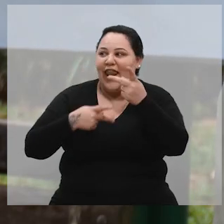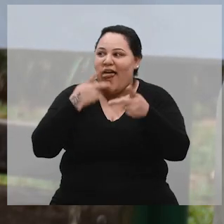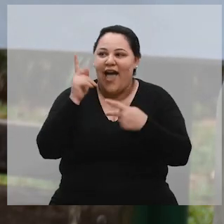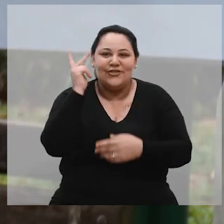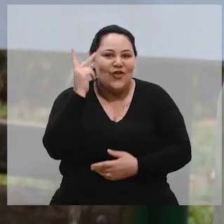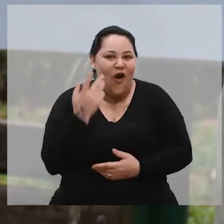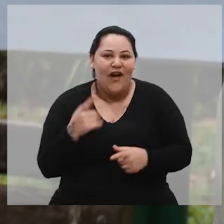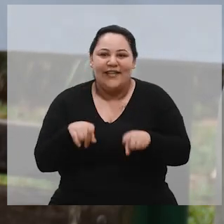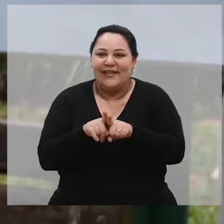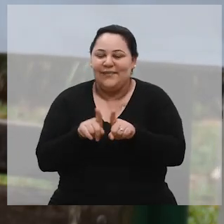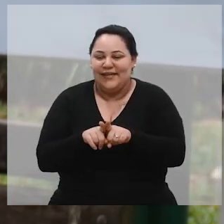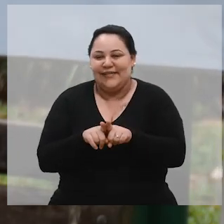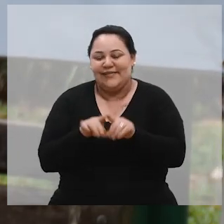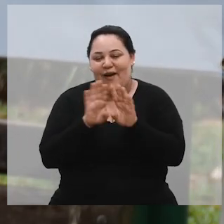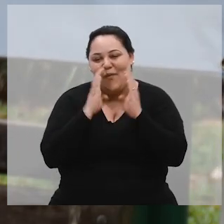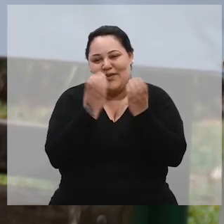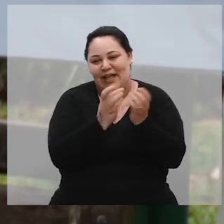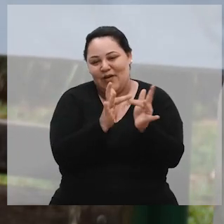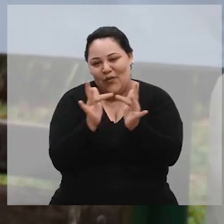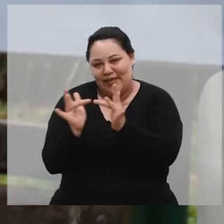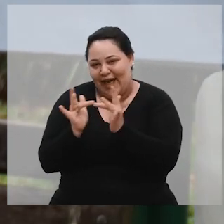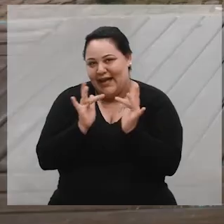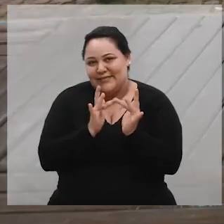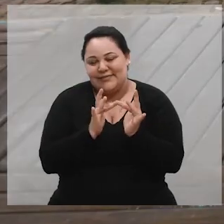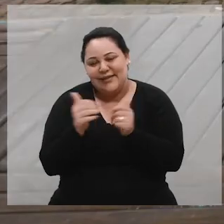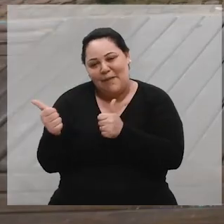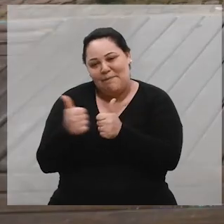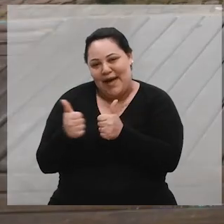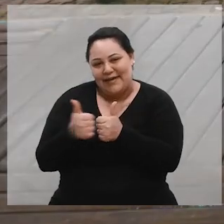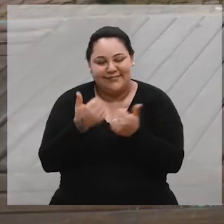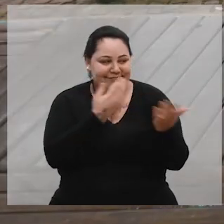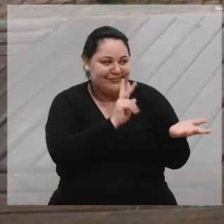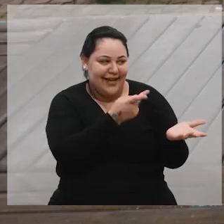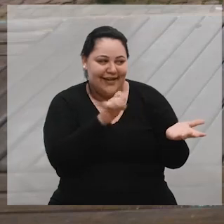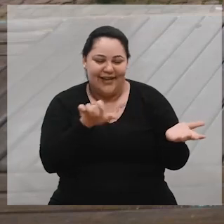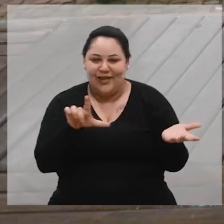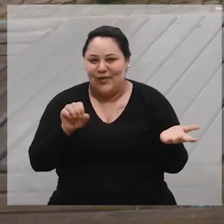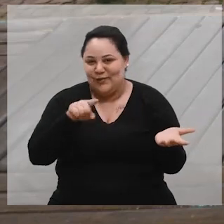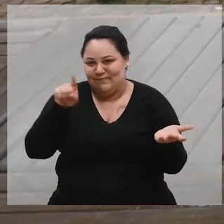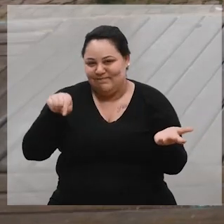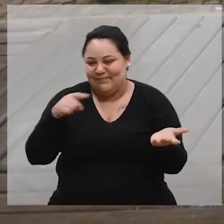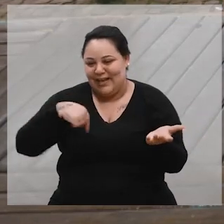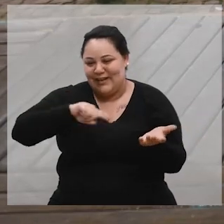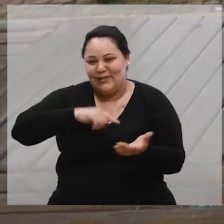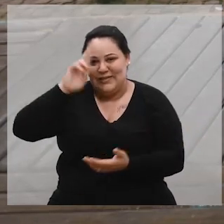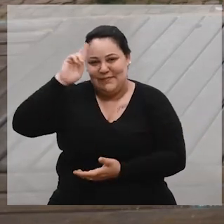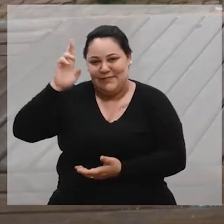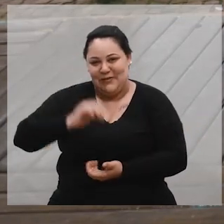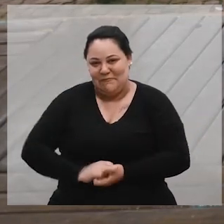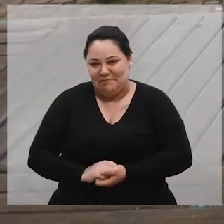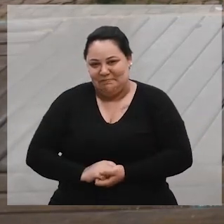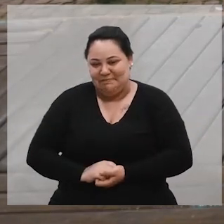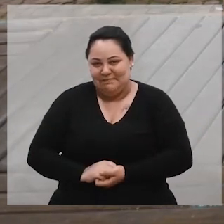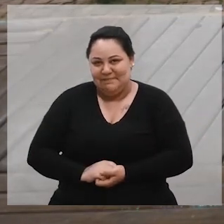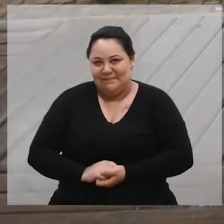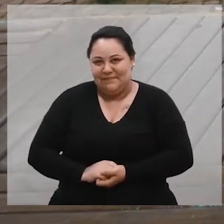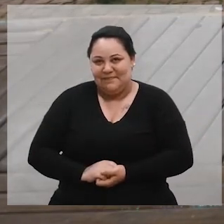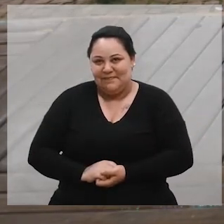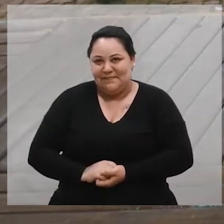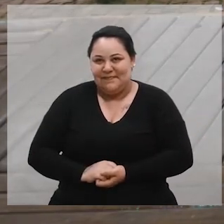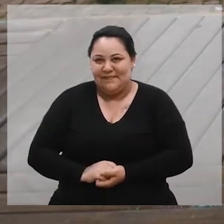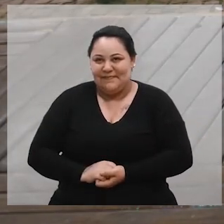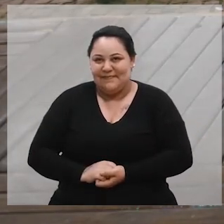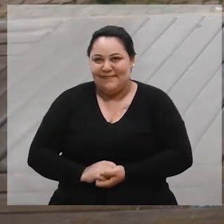toda a comunidade e ainda mais por sempre estar pertinho da Elo, que é a nossa patrona. Então... Elo, nossa estrela?